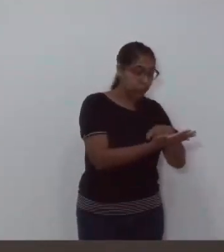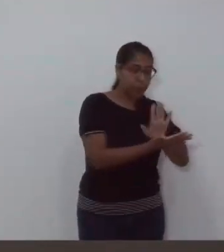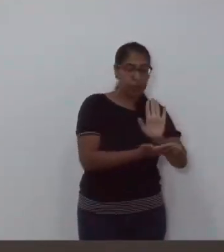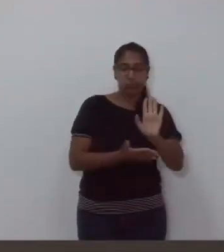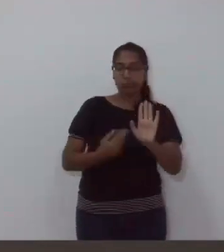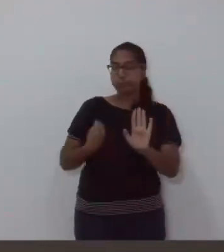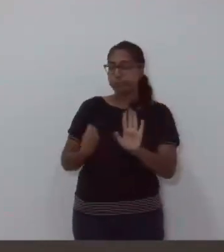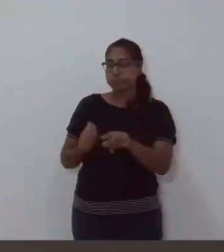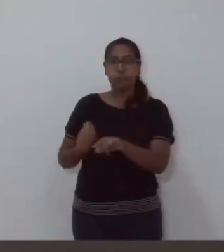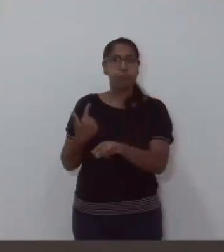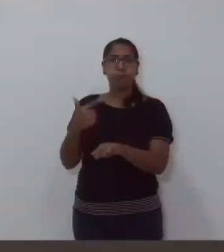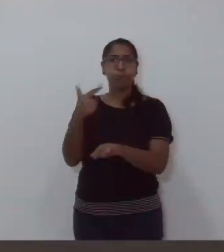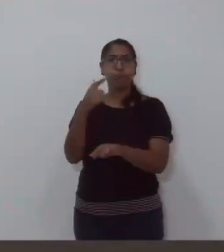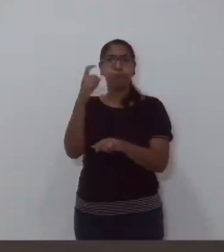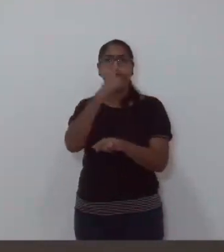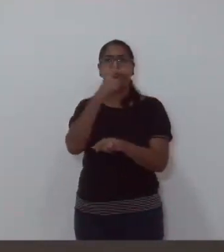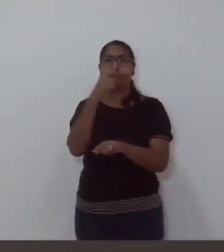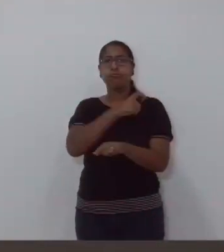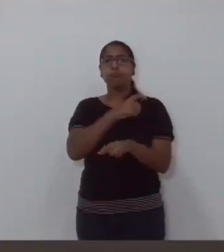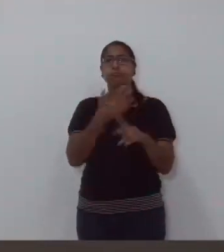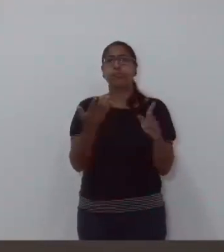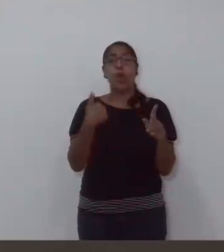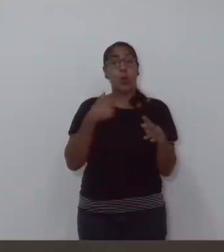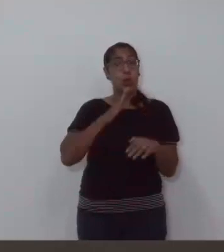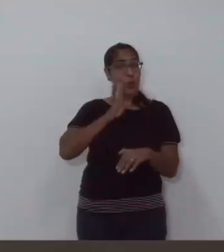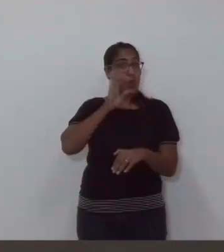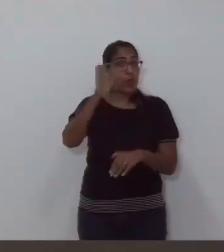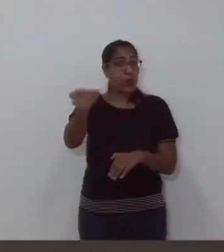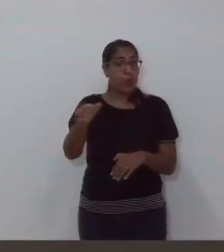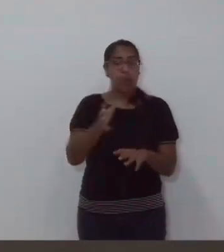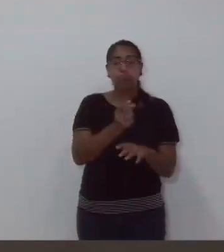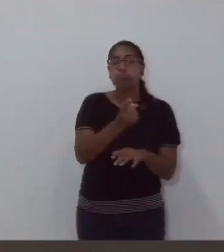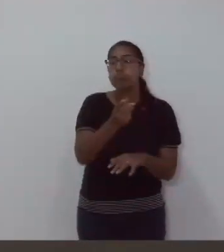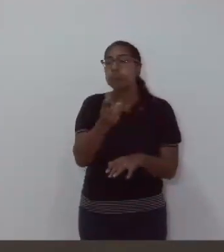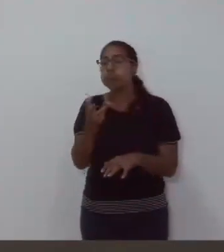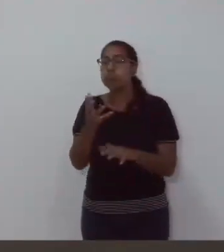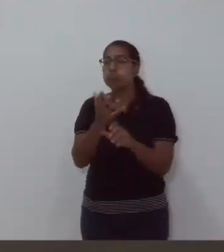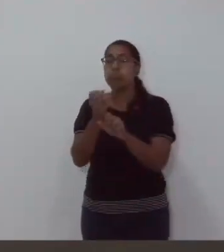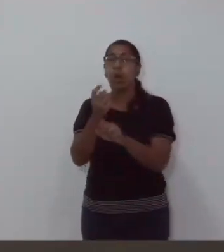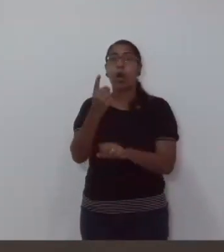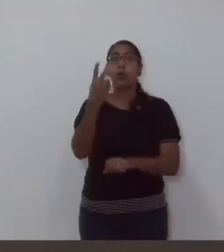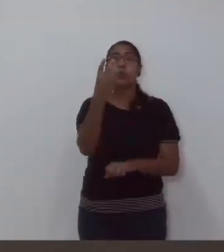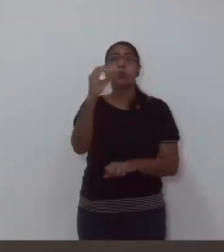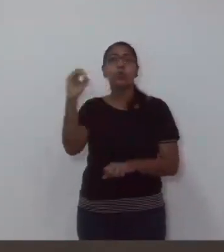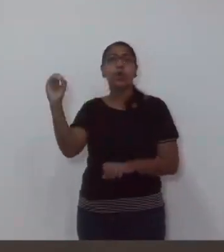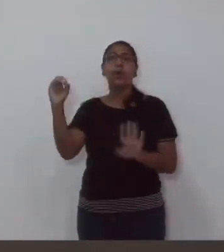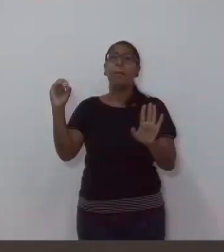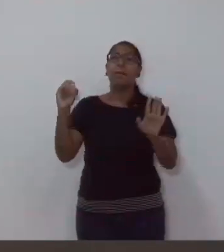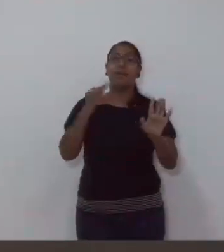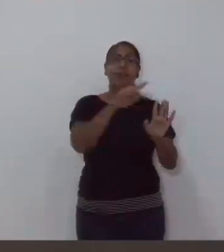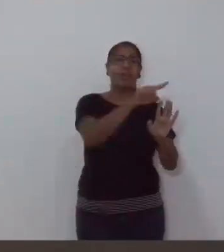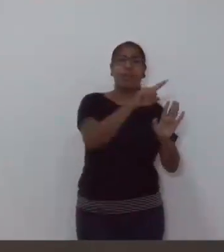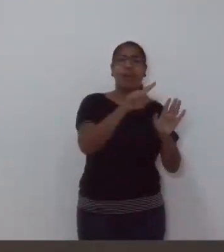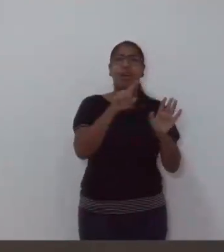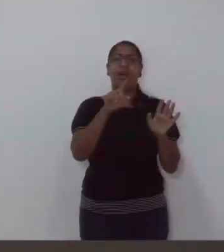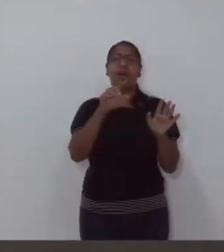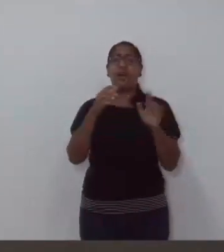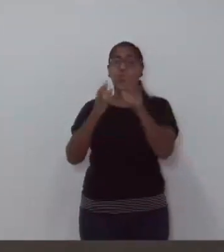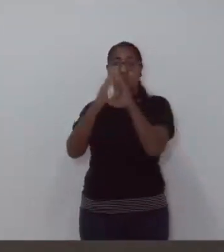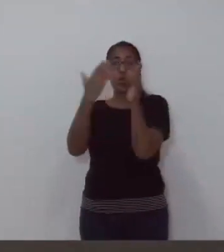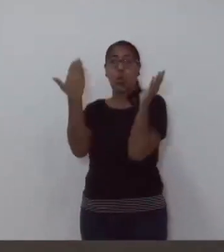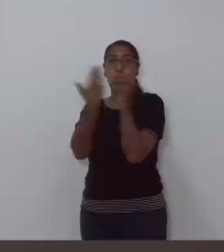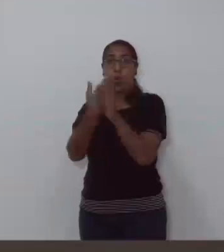2 semanas, não chegou a 200 crianças. No relatório final de pagamento, era em torno de 250 crianças,